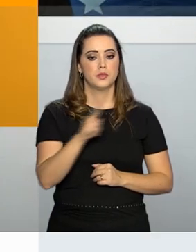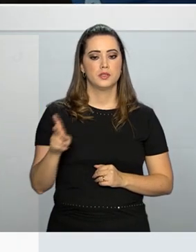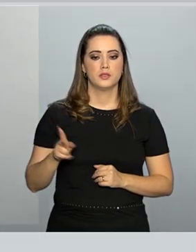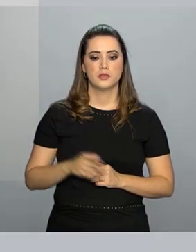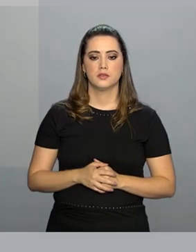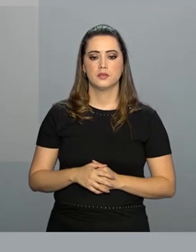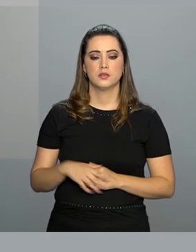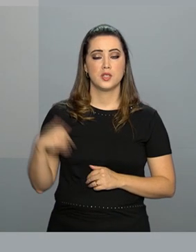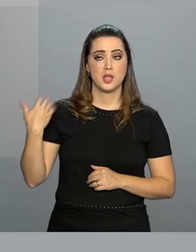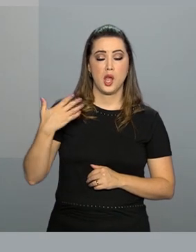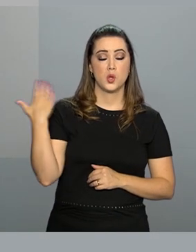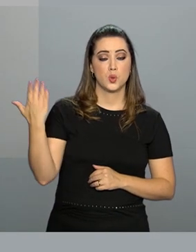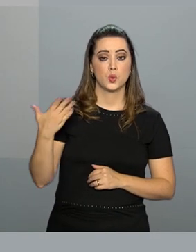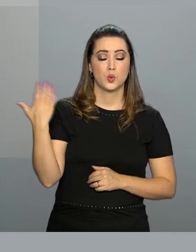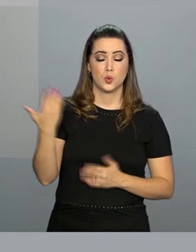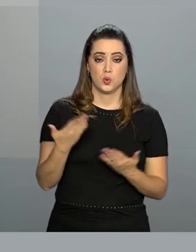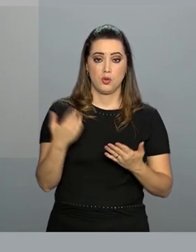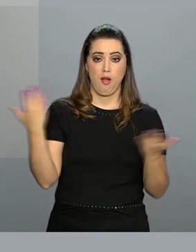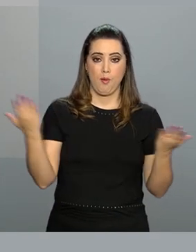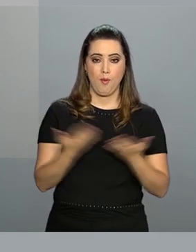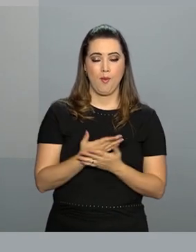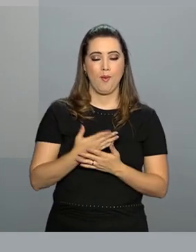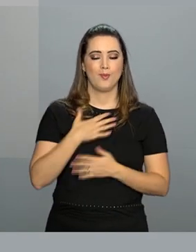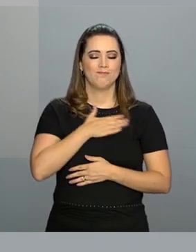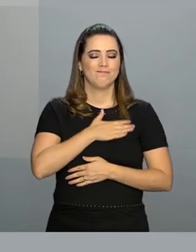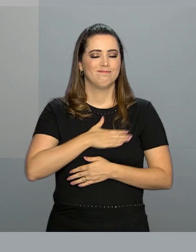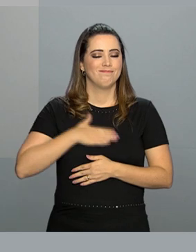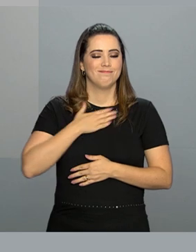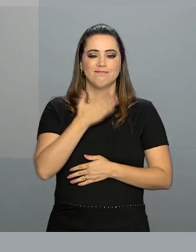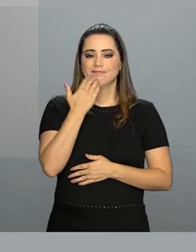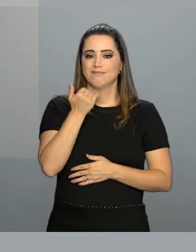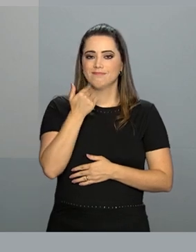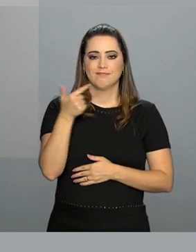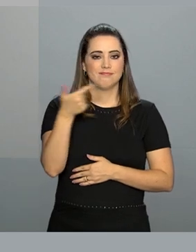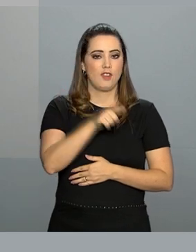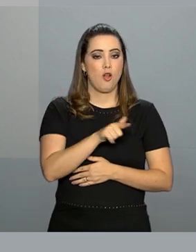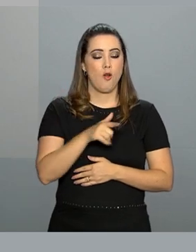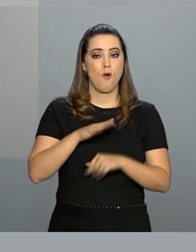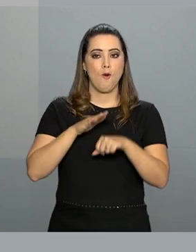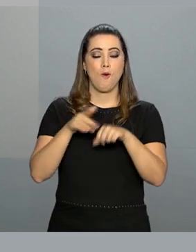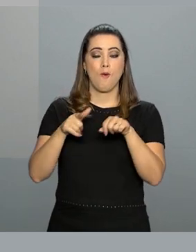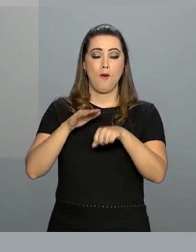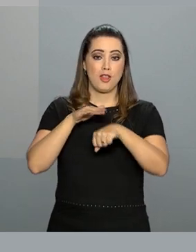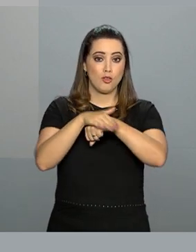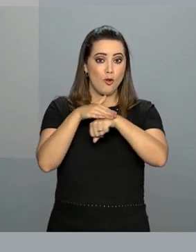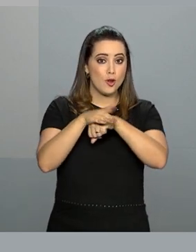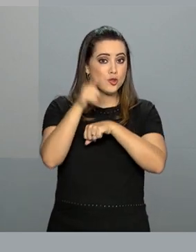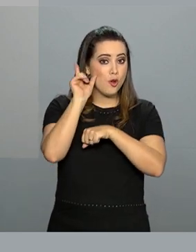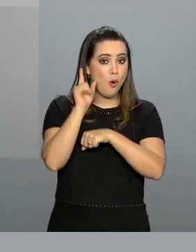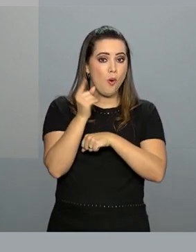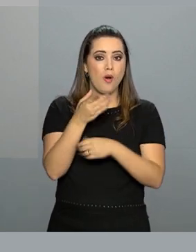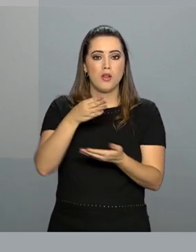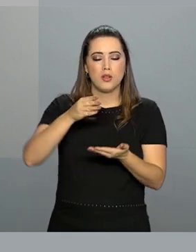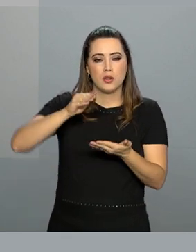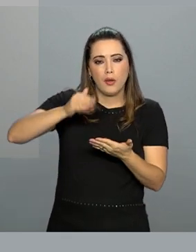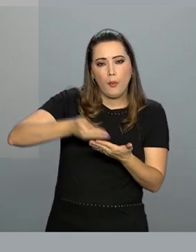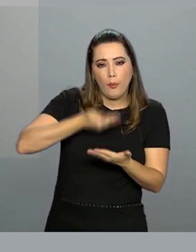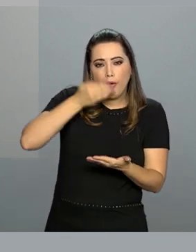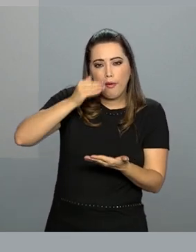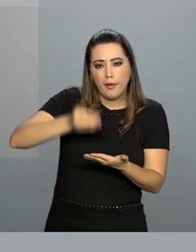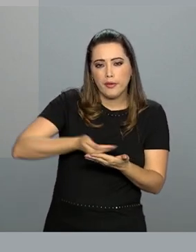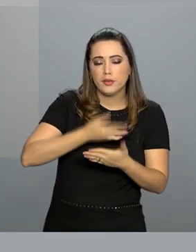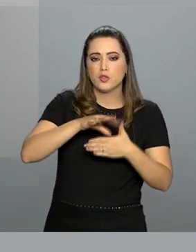presidente: "Nas últimas horas tive o prazer de voltar a comer. Ontem pela noite um caldo de carne e hoje uma boa